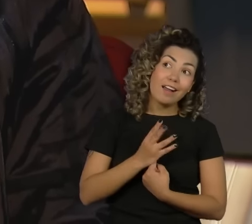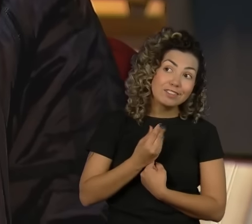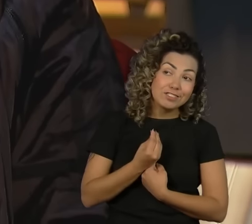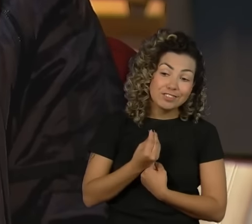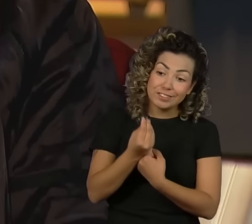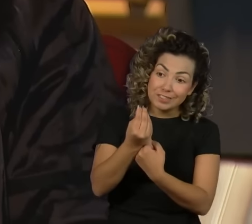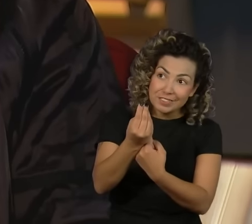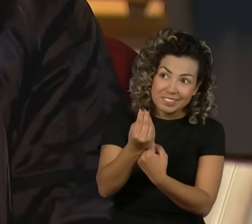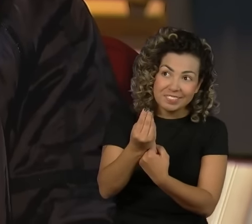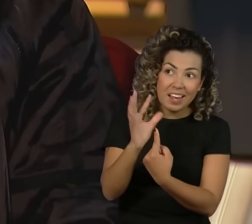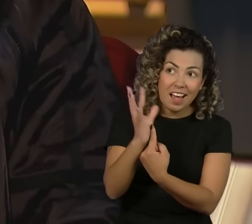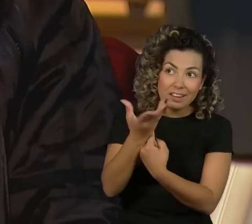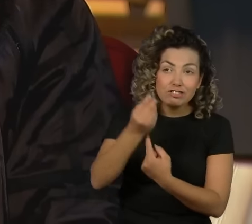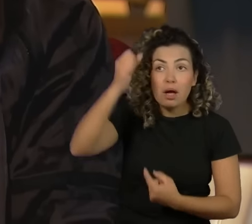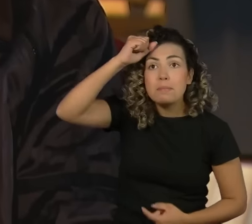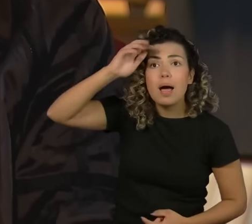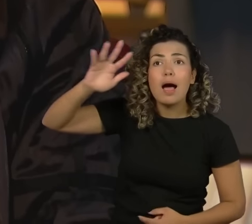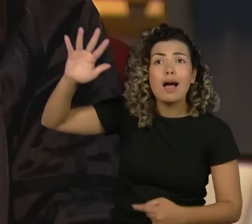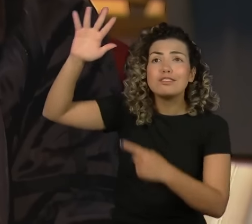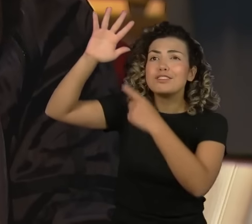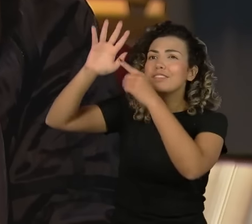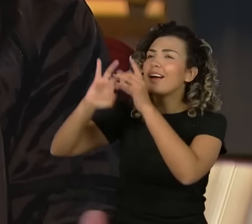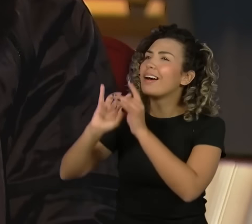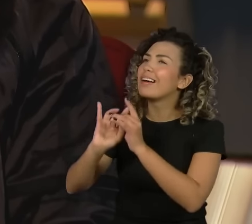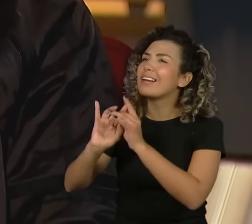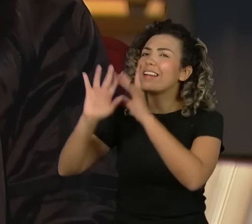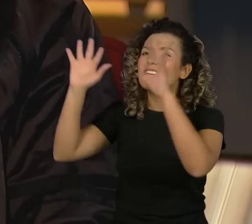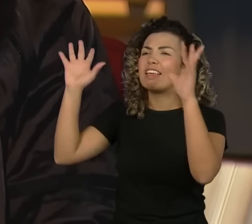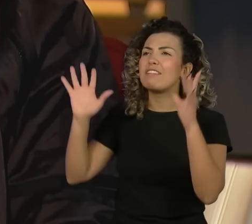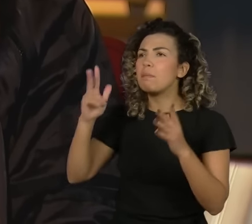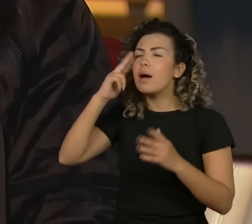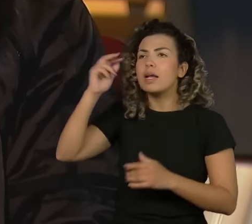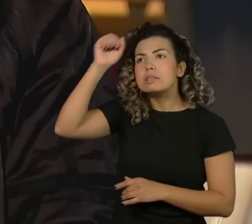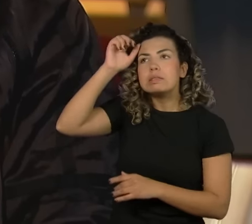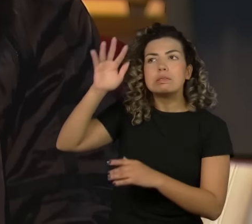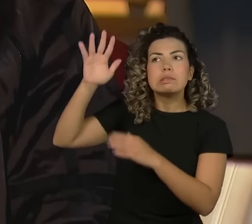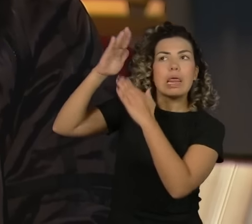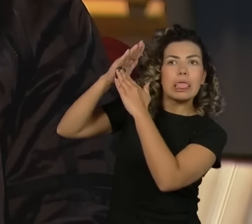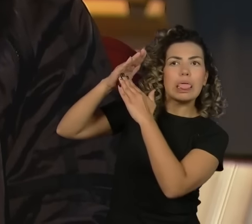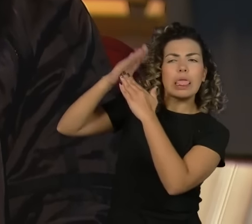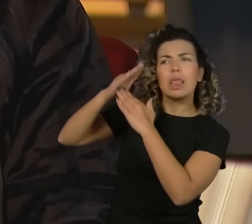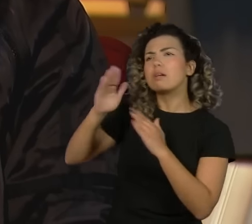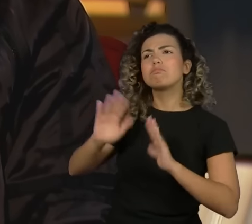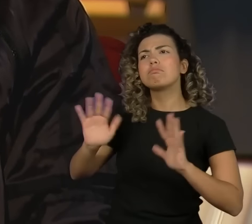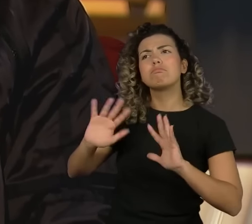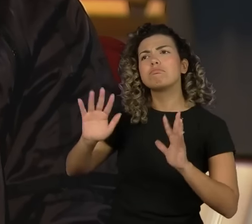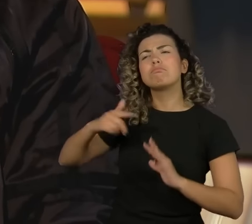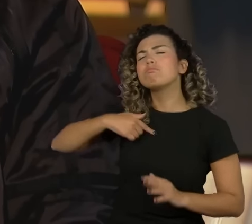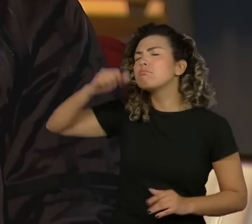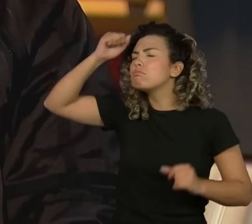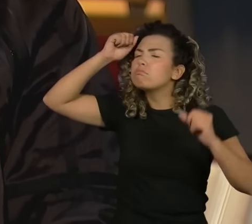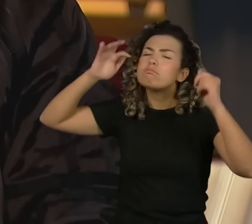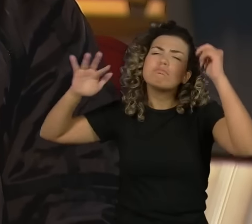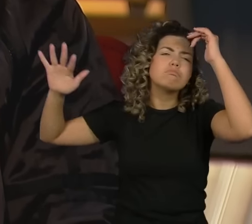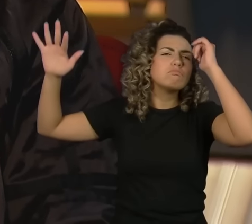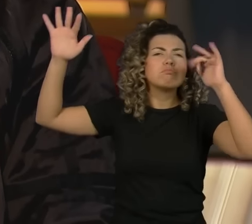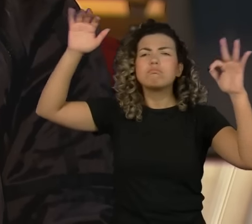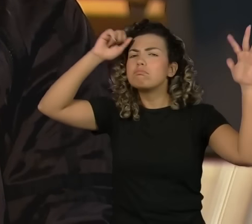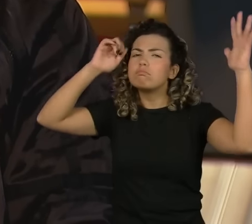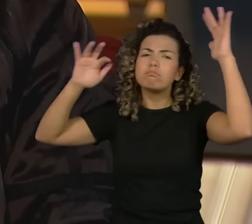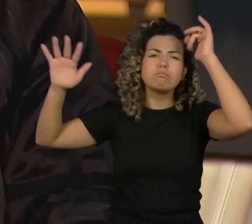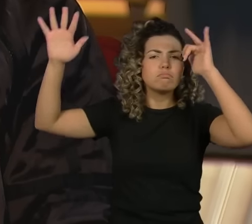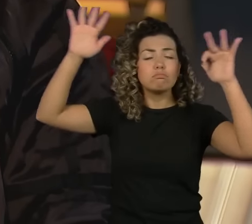ser livre. Livre. Não pode ter barreiras, entendeu? Então eu tenho uma porção de taras. Né? A tara, para